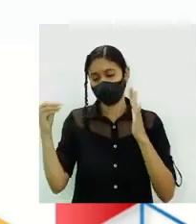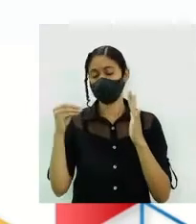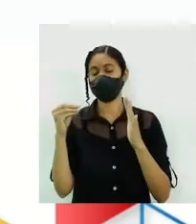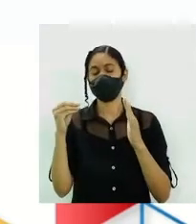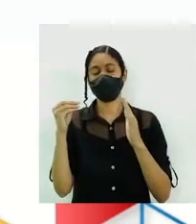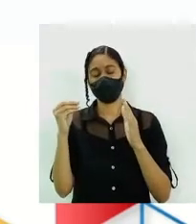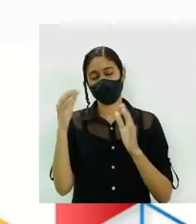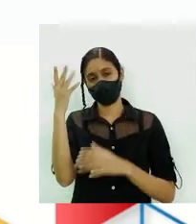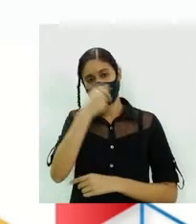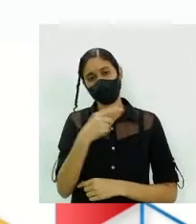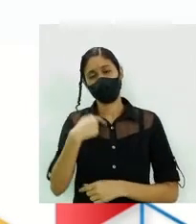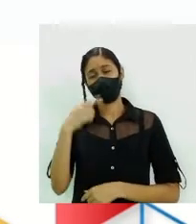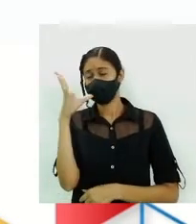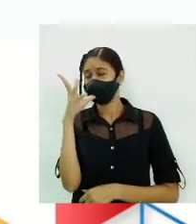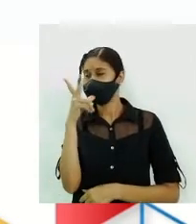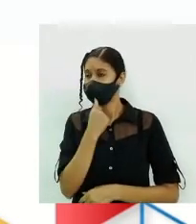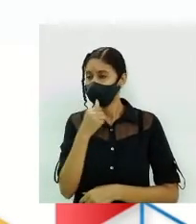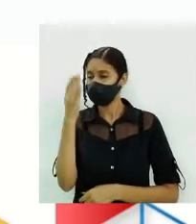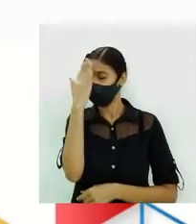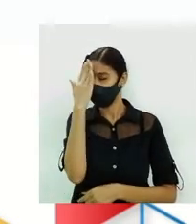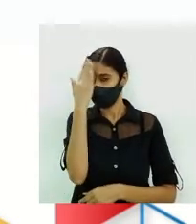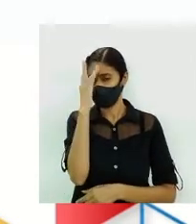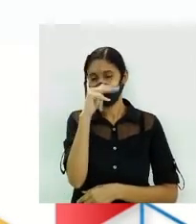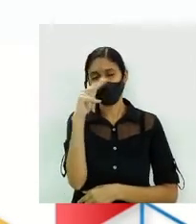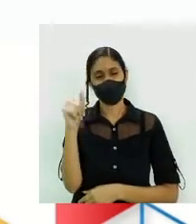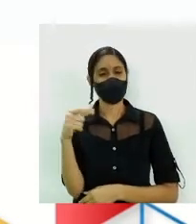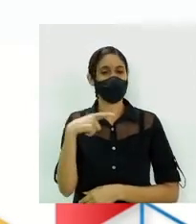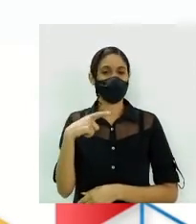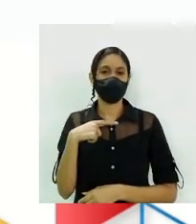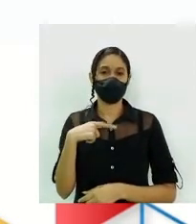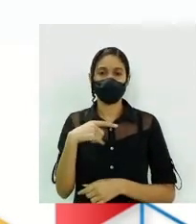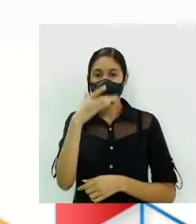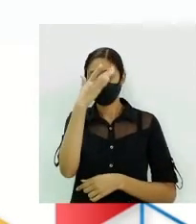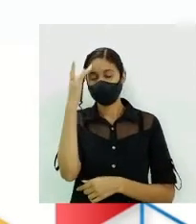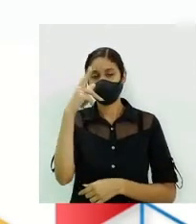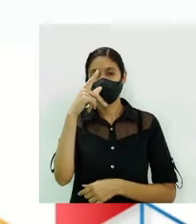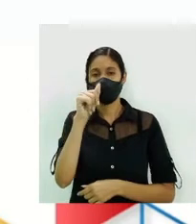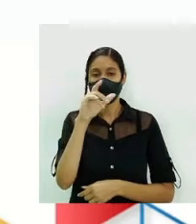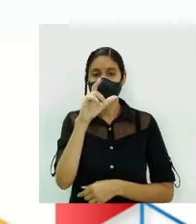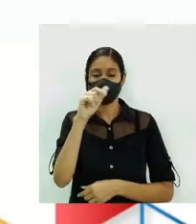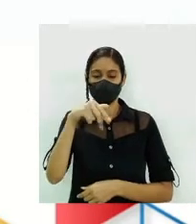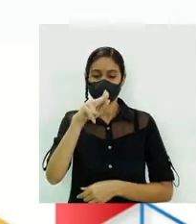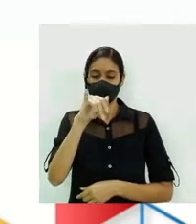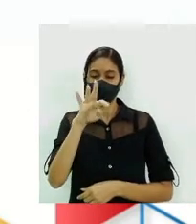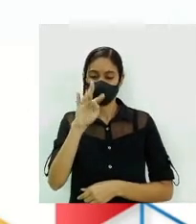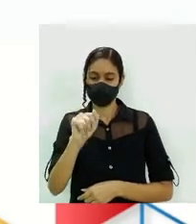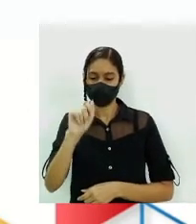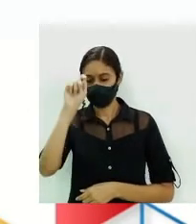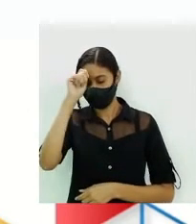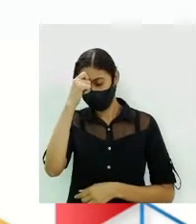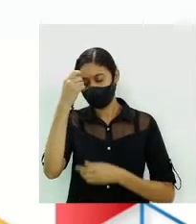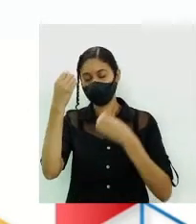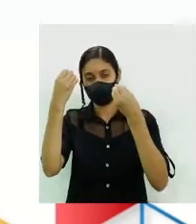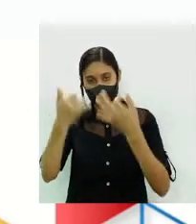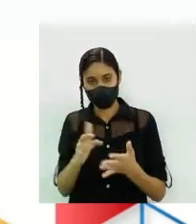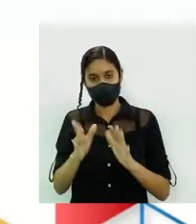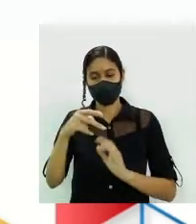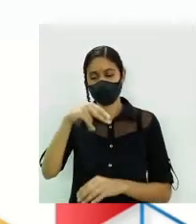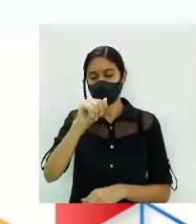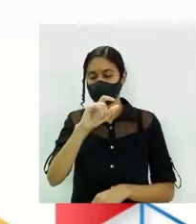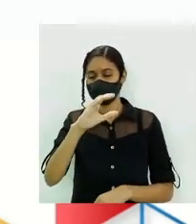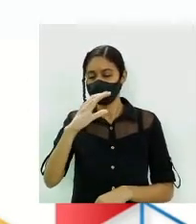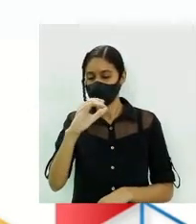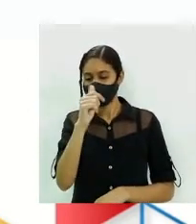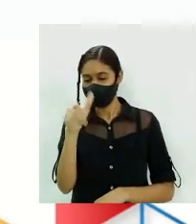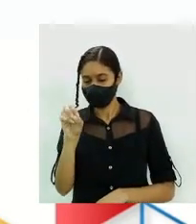Como demorei a entender que nunca ia ter Paquita preta. E como diz Nação Zumbi, a revolução não